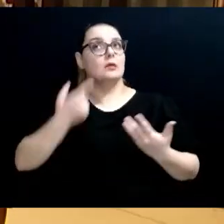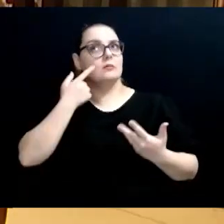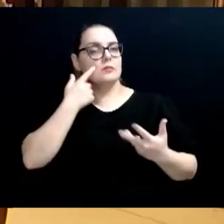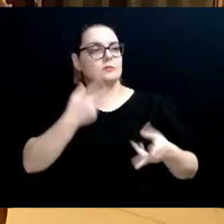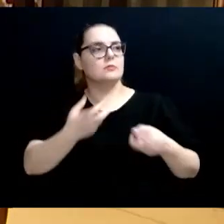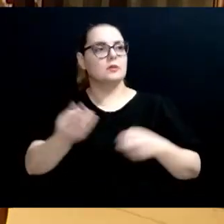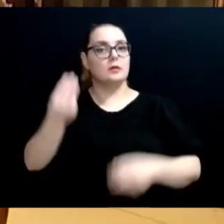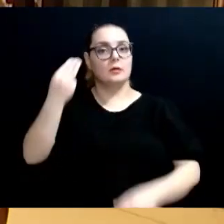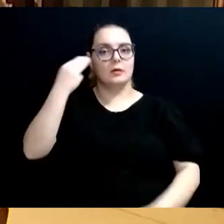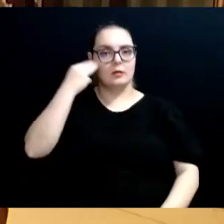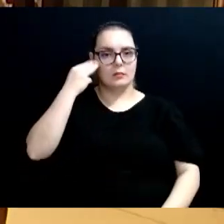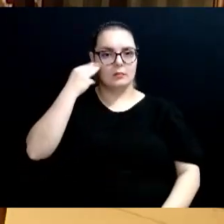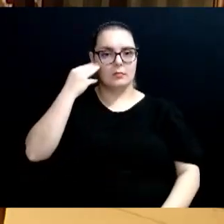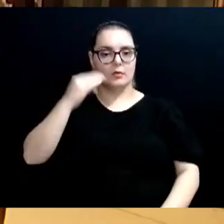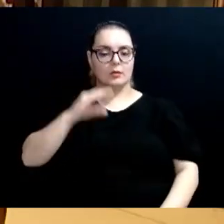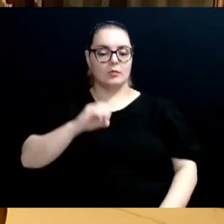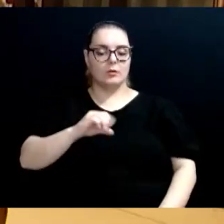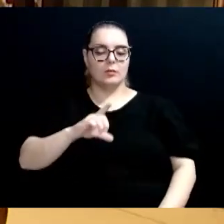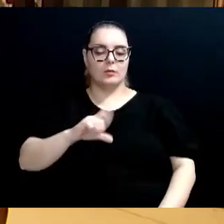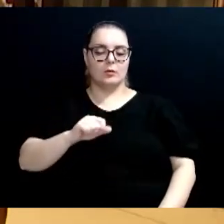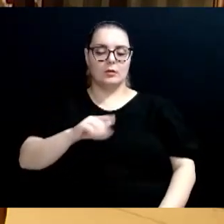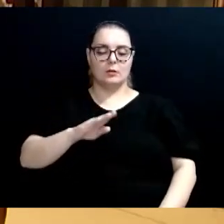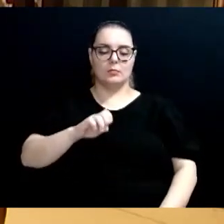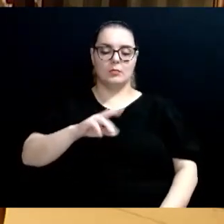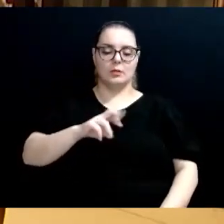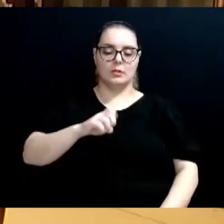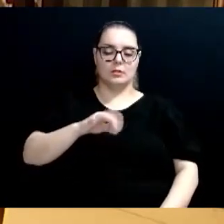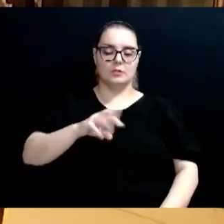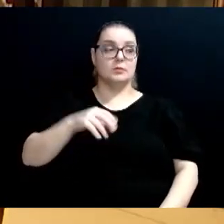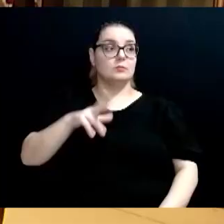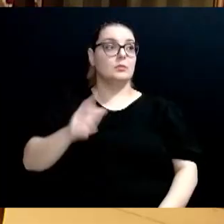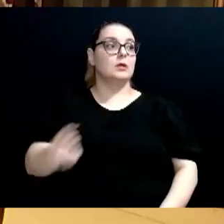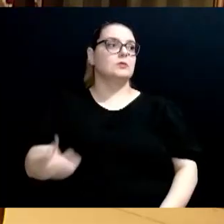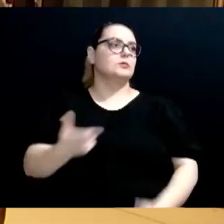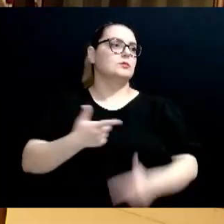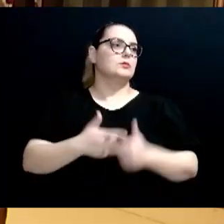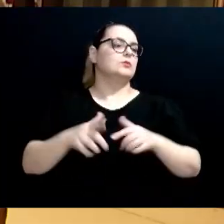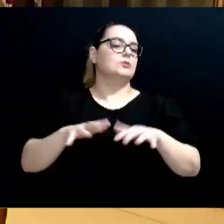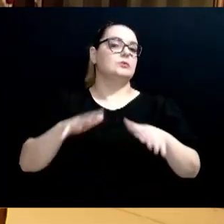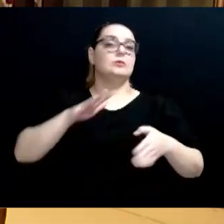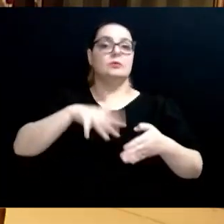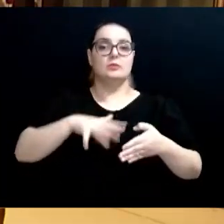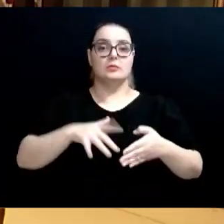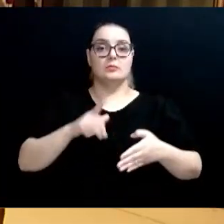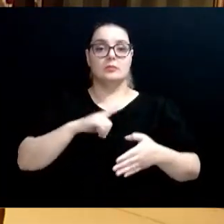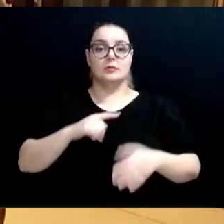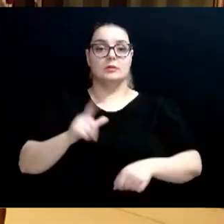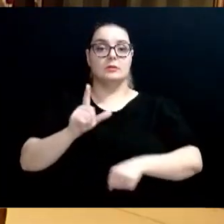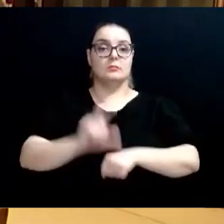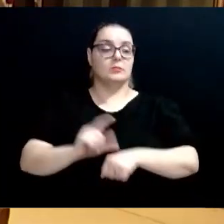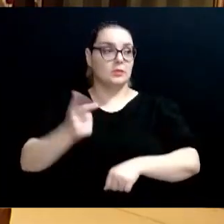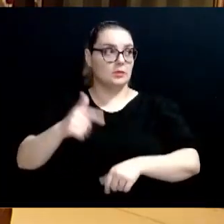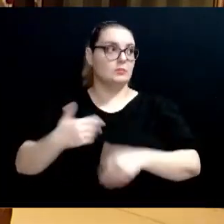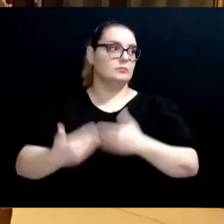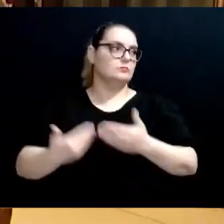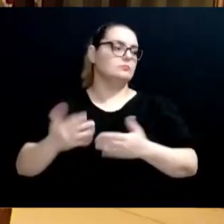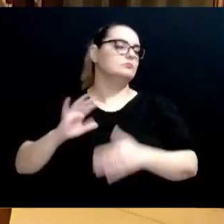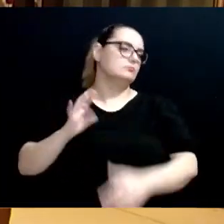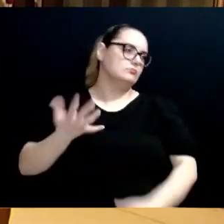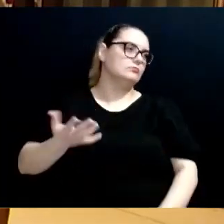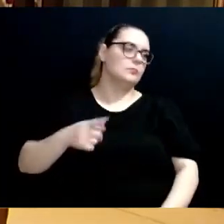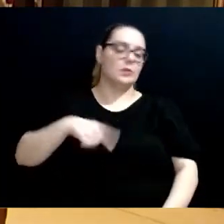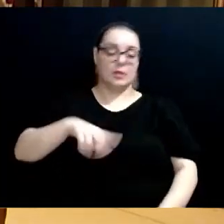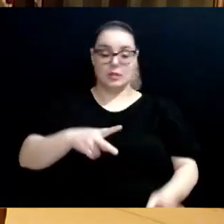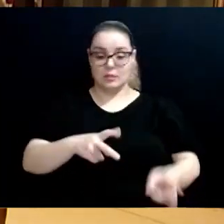que é? Eles entendem. Eles falam, nossa, verdade. Então, você vê aí a mentalidade do colaborativo, ele